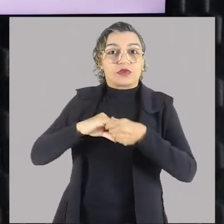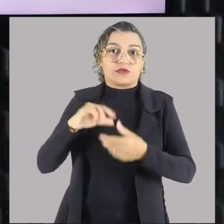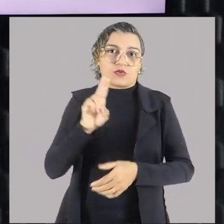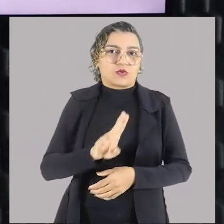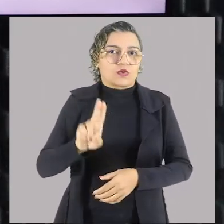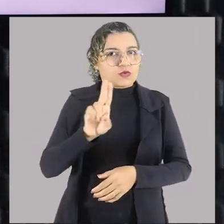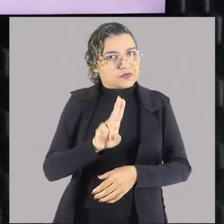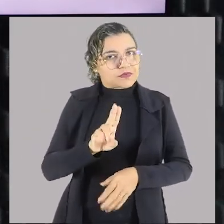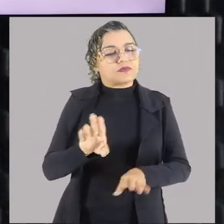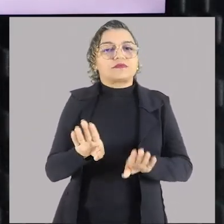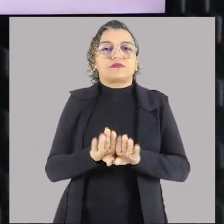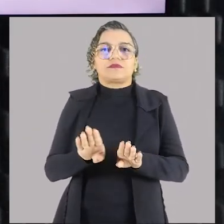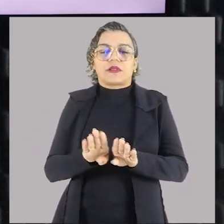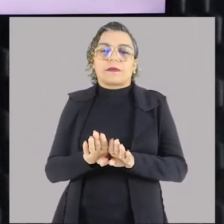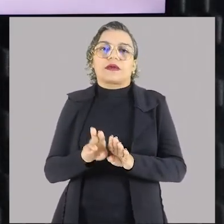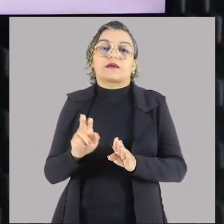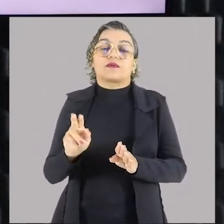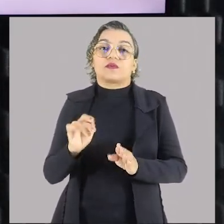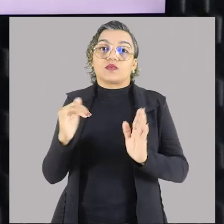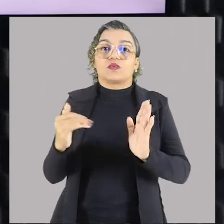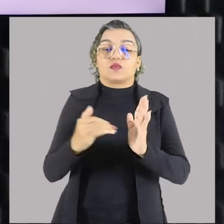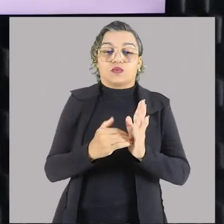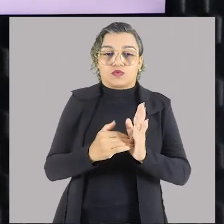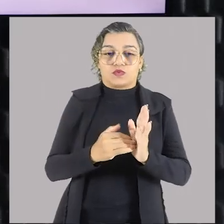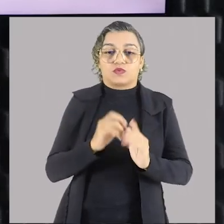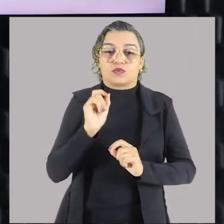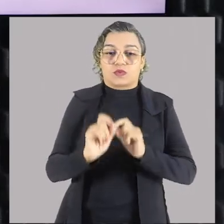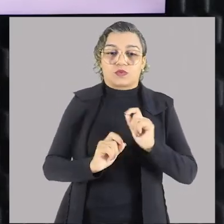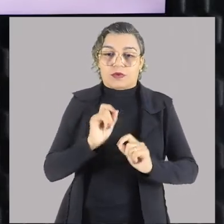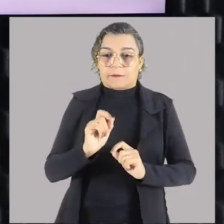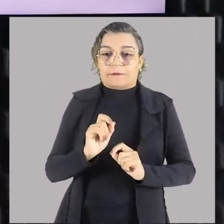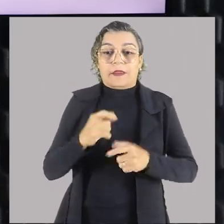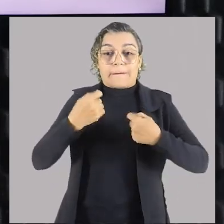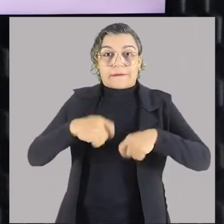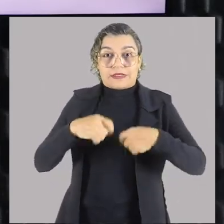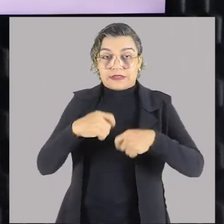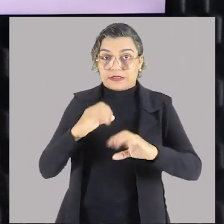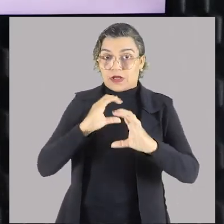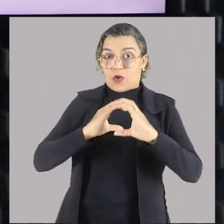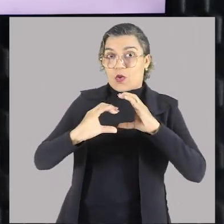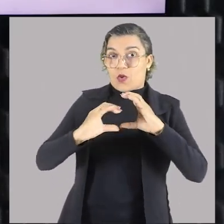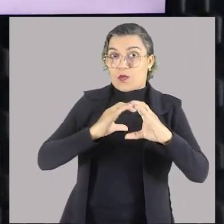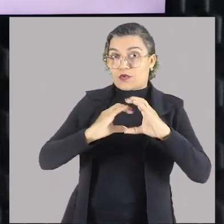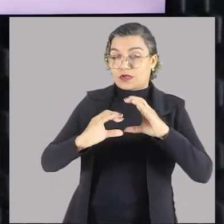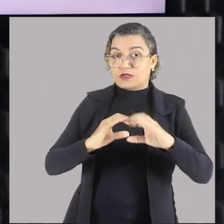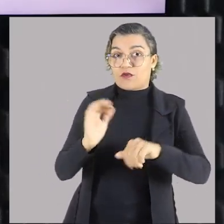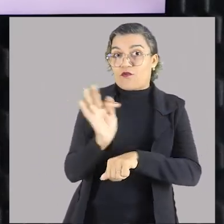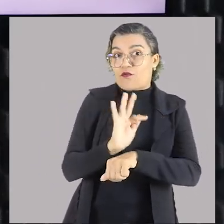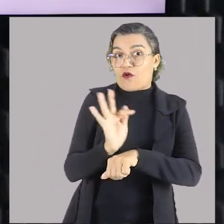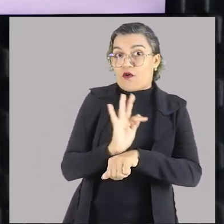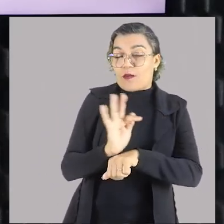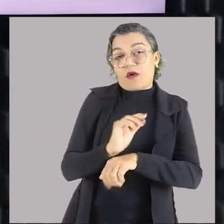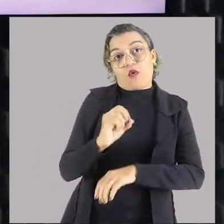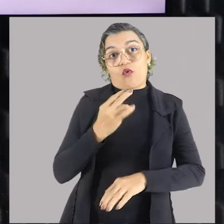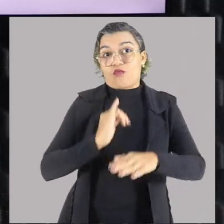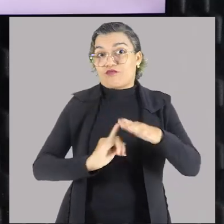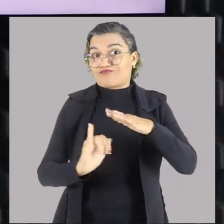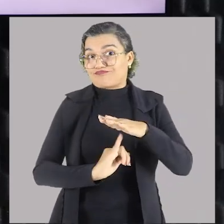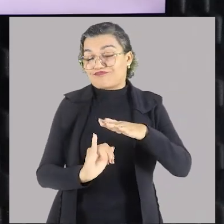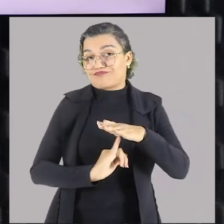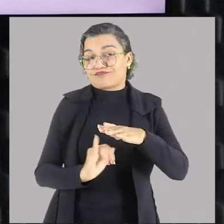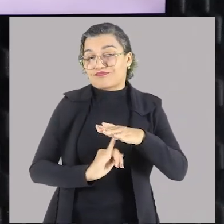o formality ou informality. Eu devo ter uma comunicação mais formal ou menos formal